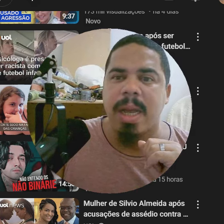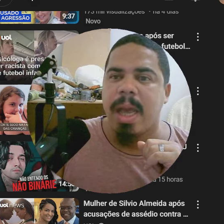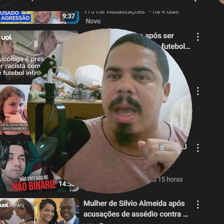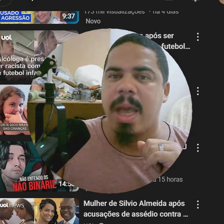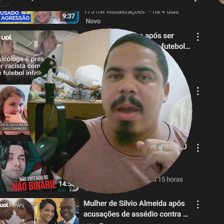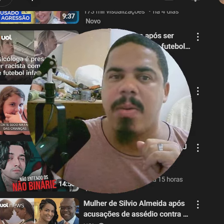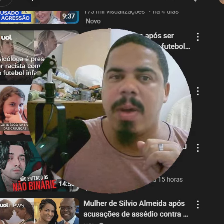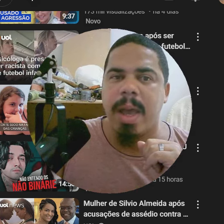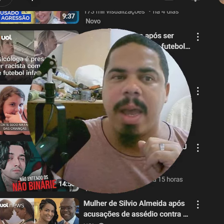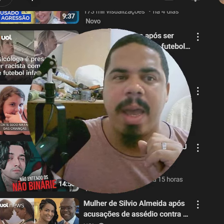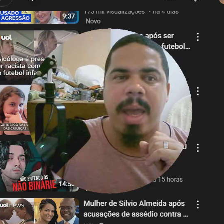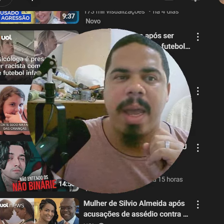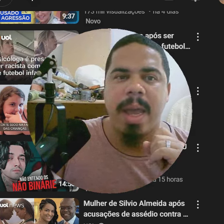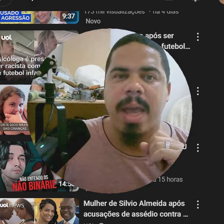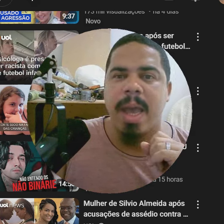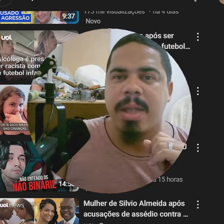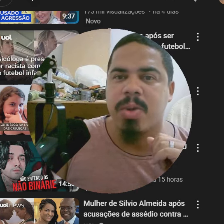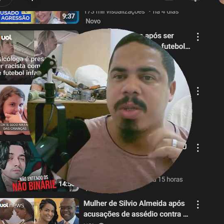trabalha